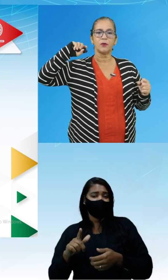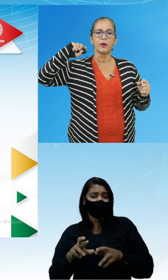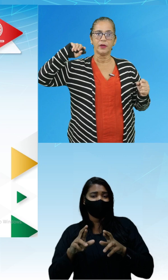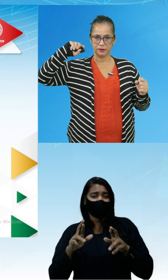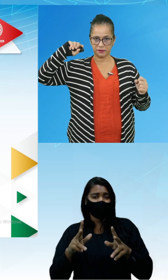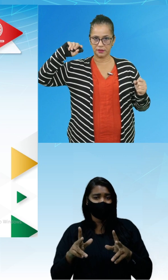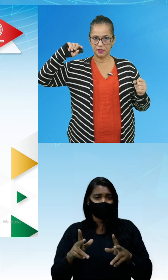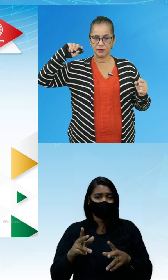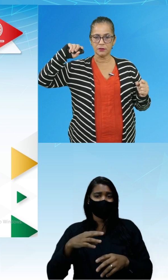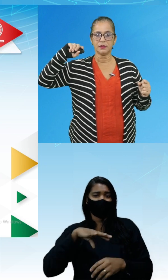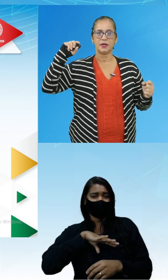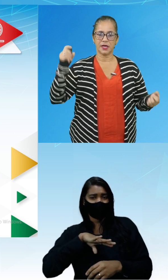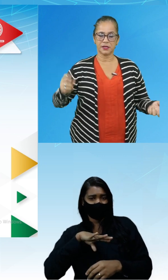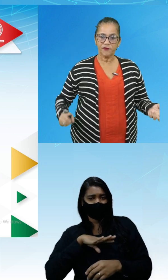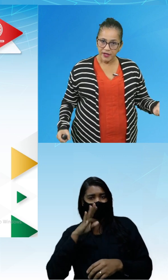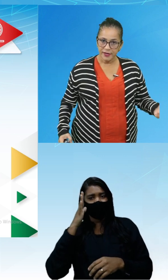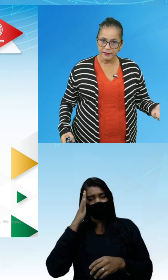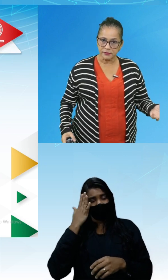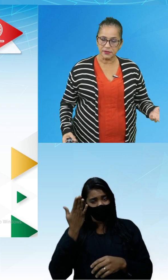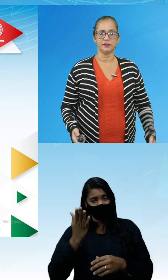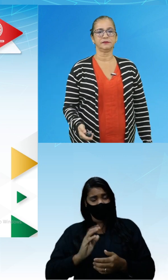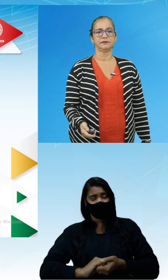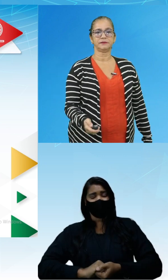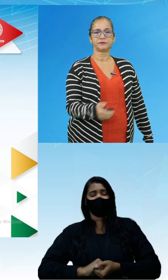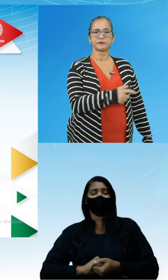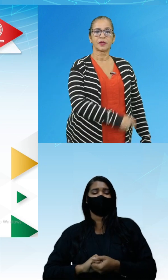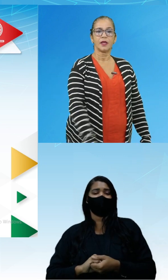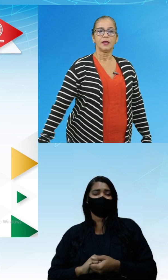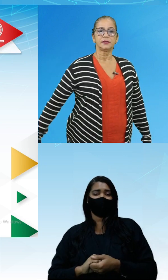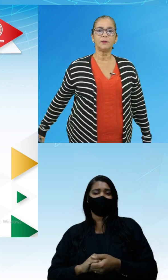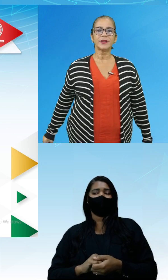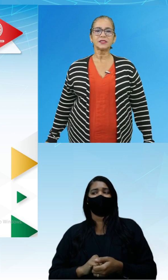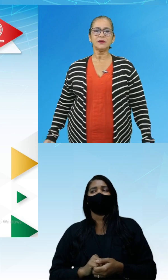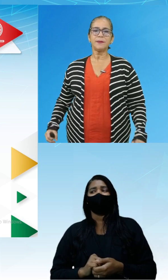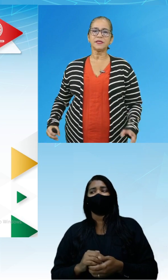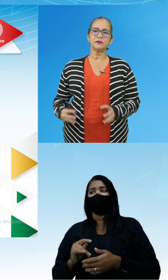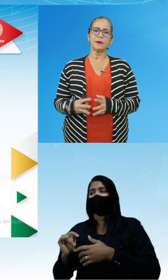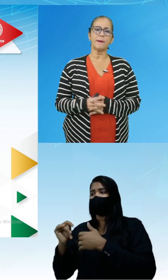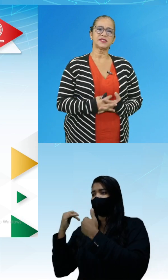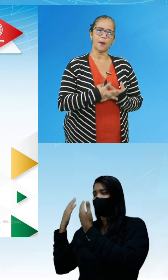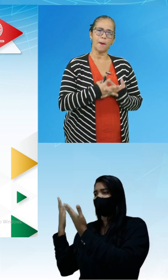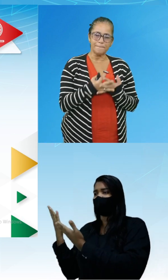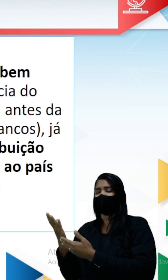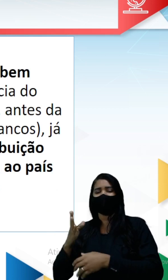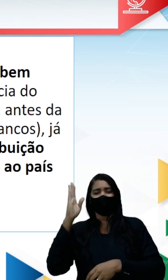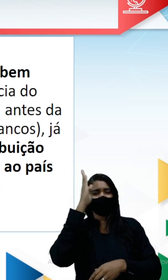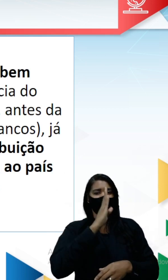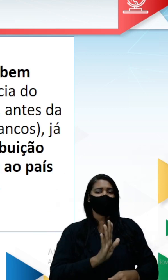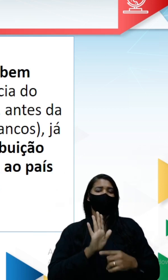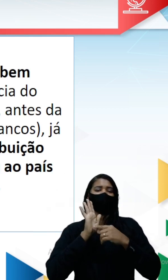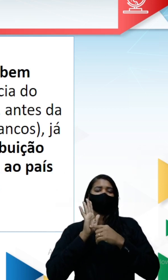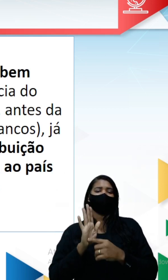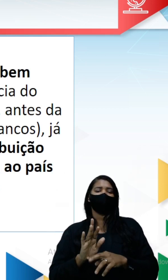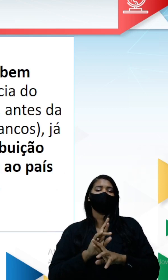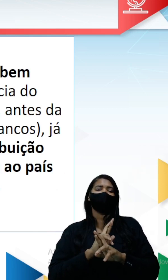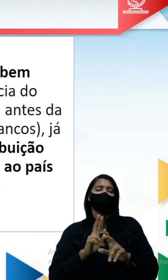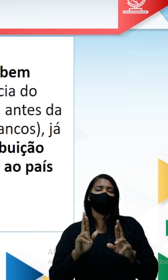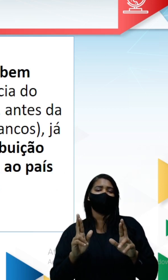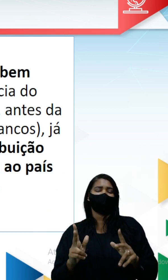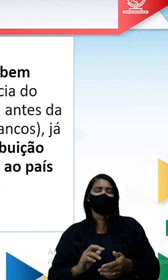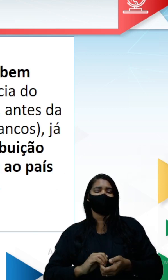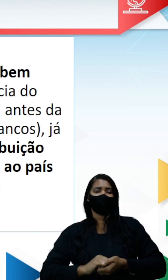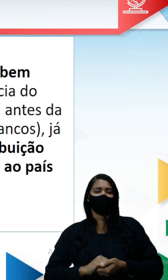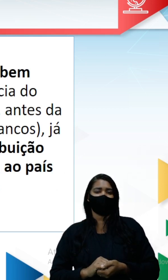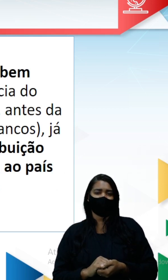Portugal, entendeu? É diferente. Então, o Brasil apresenta uma população bem